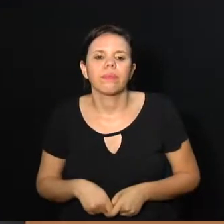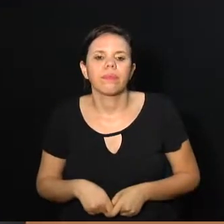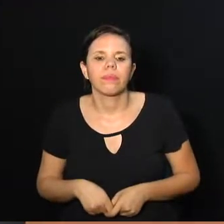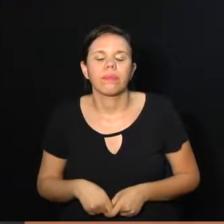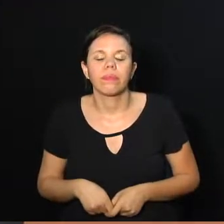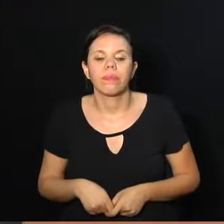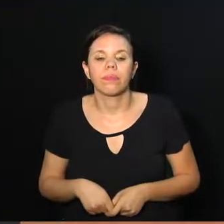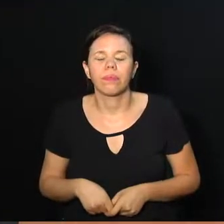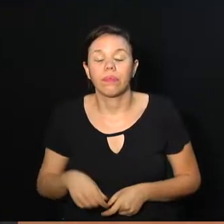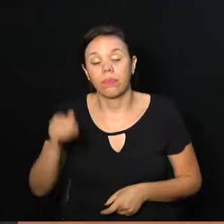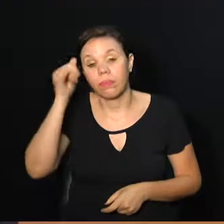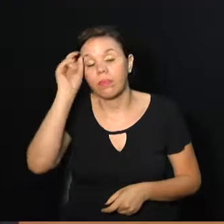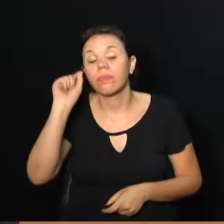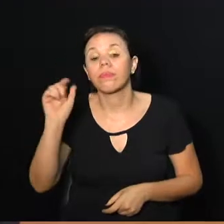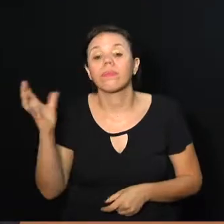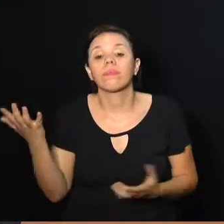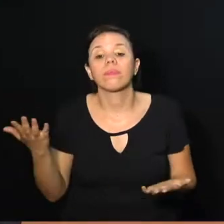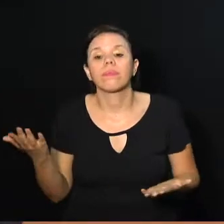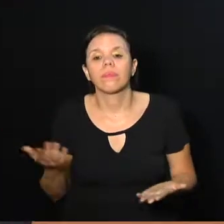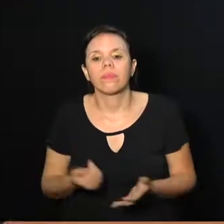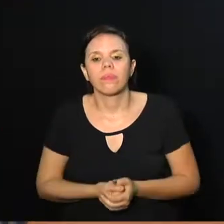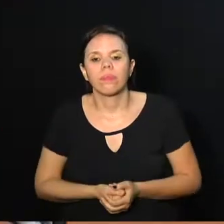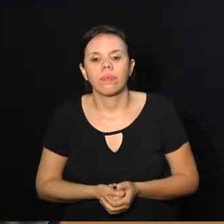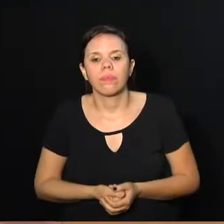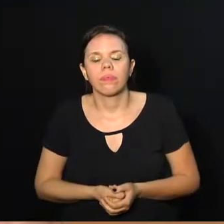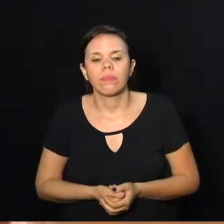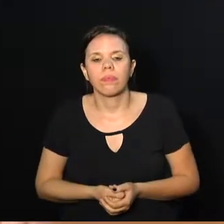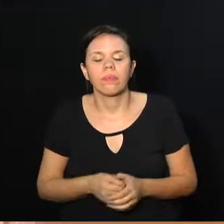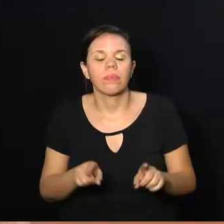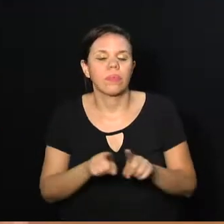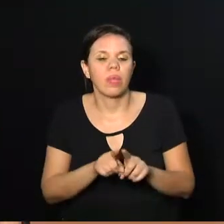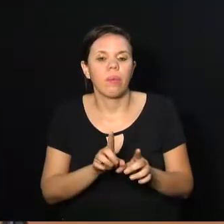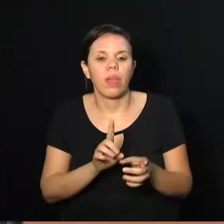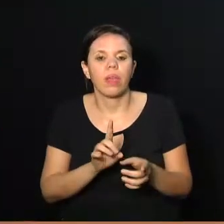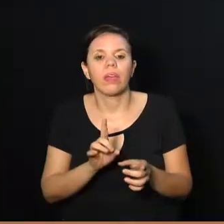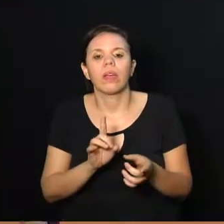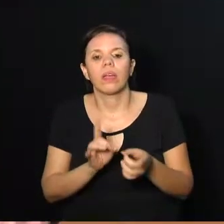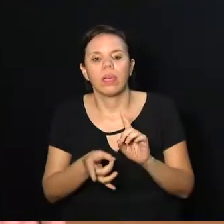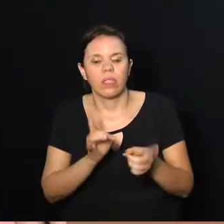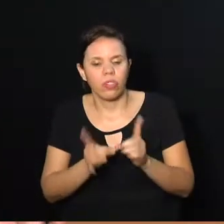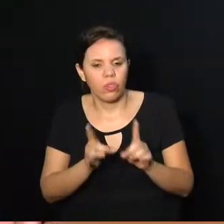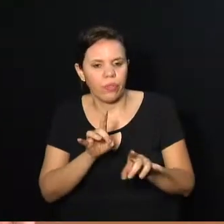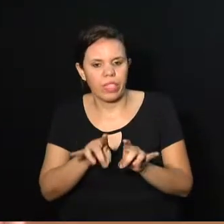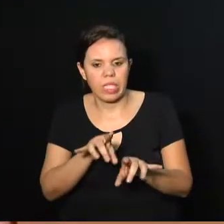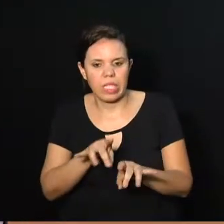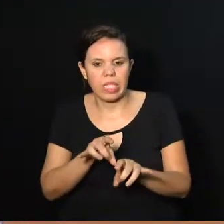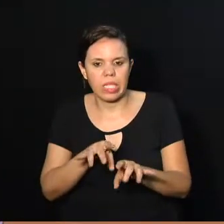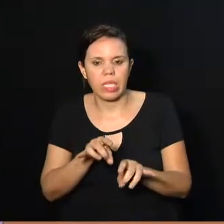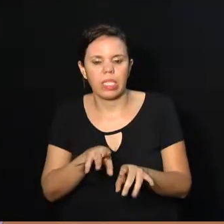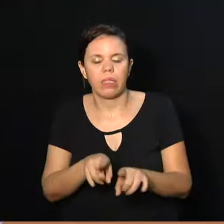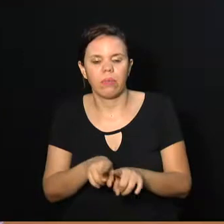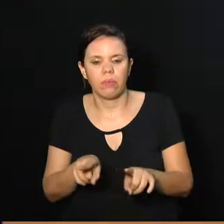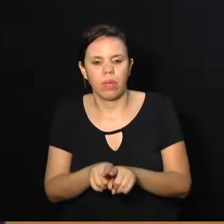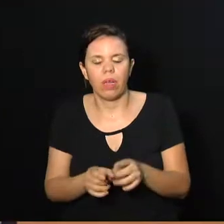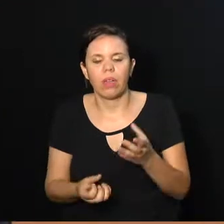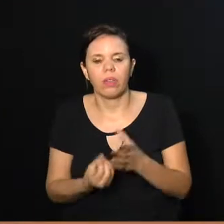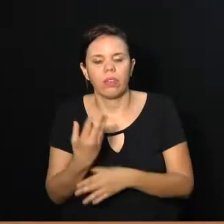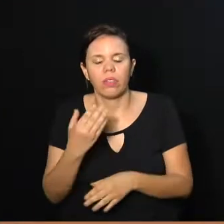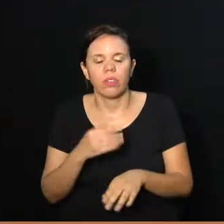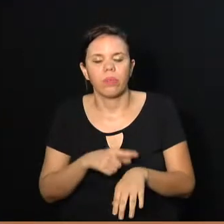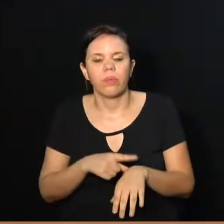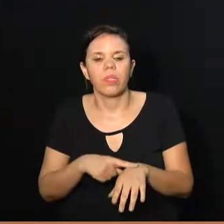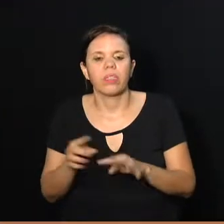Evitando assim o que acontece hoje, que e as oficinas, onde eles, no último momento de tratamento,